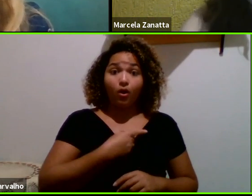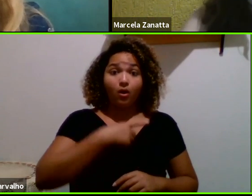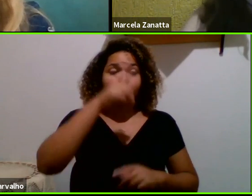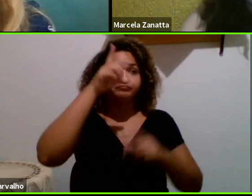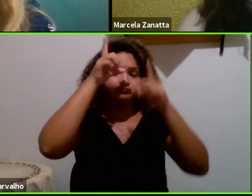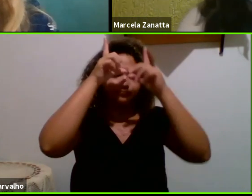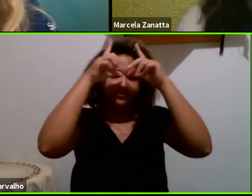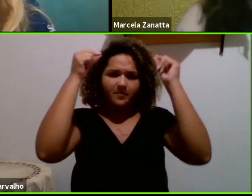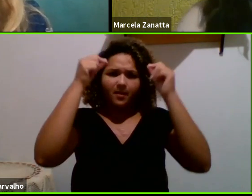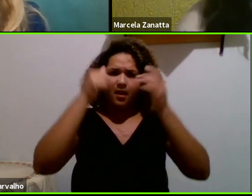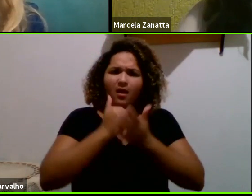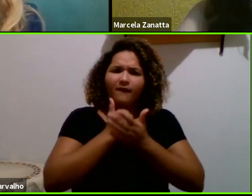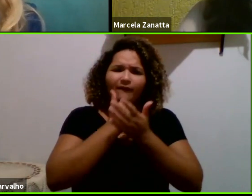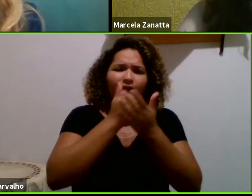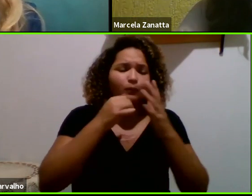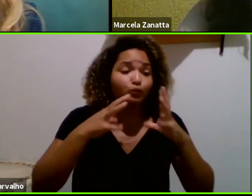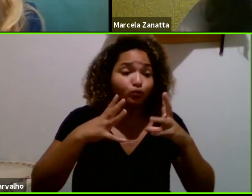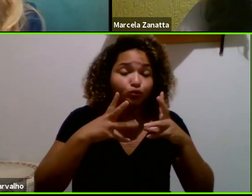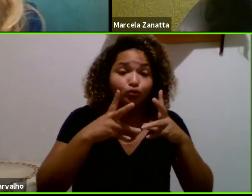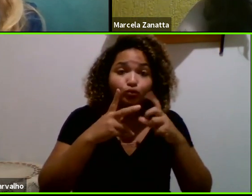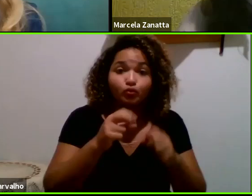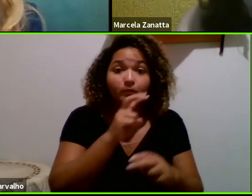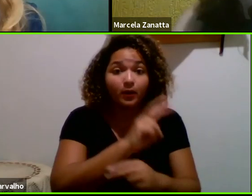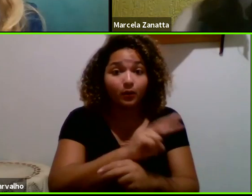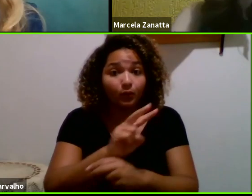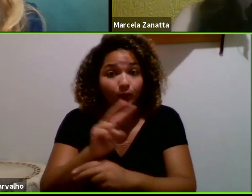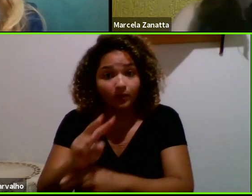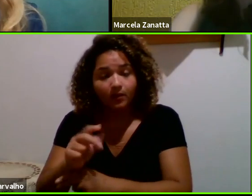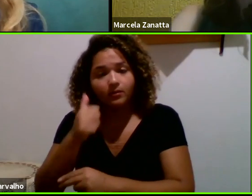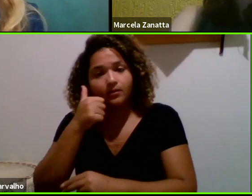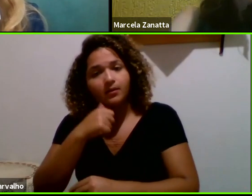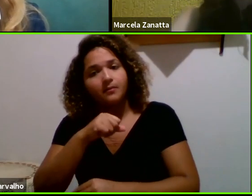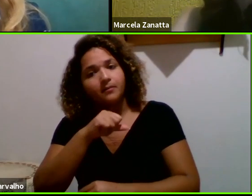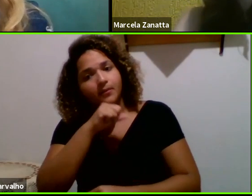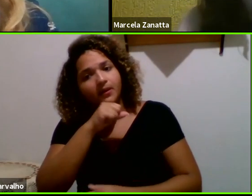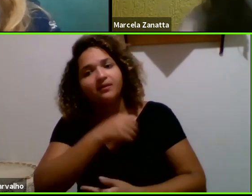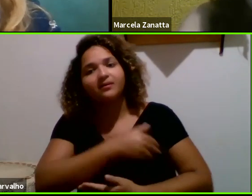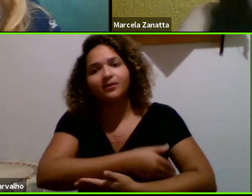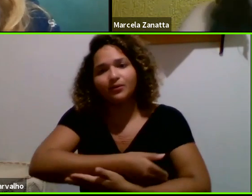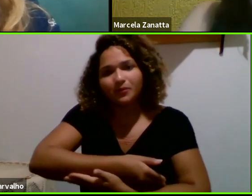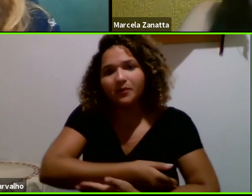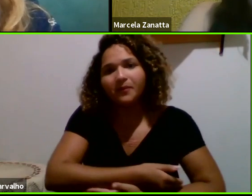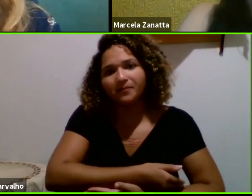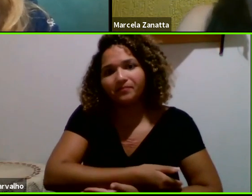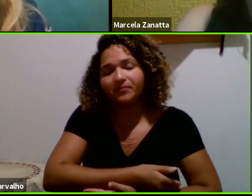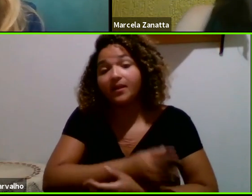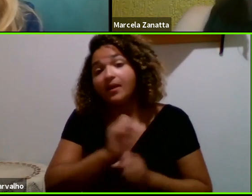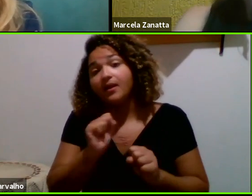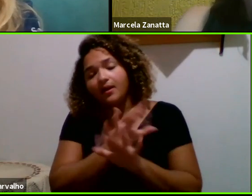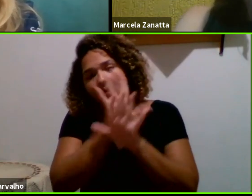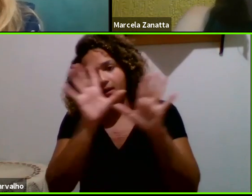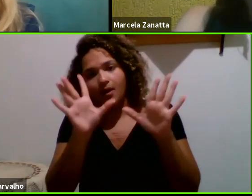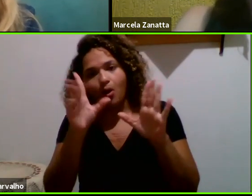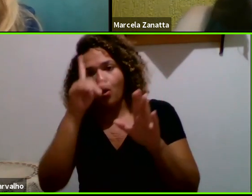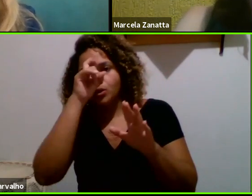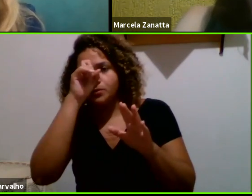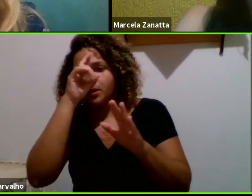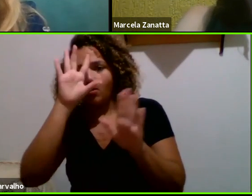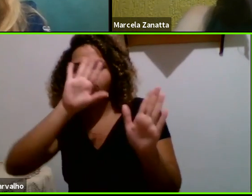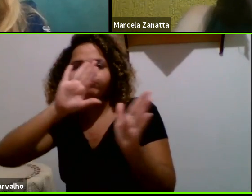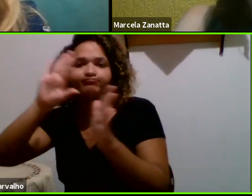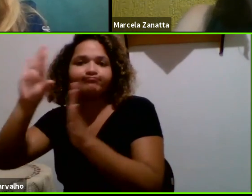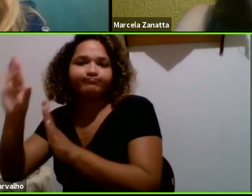realmente um modelo sem intervenção. A gente não pode levar o modelo do hospital para dentro de casa, senão a gente acaba piorando o